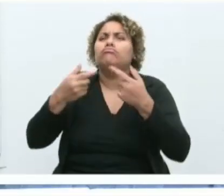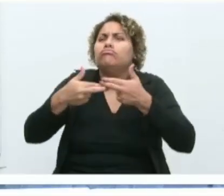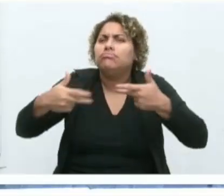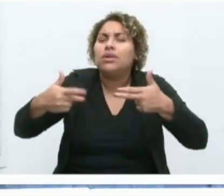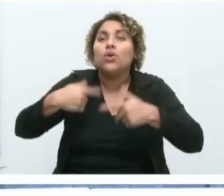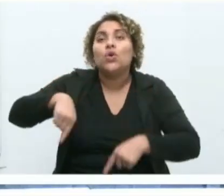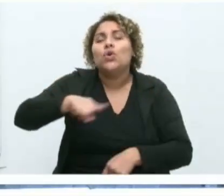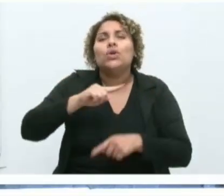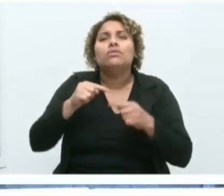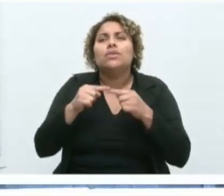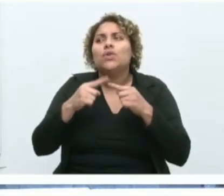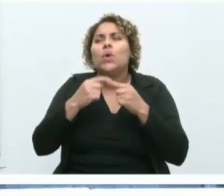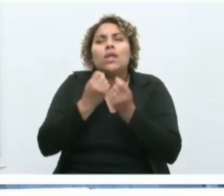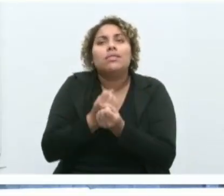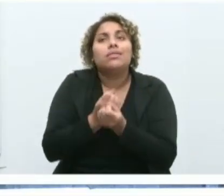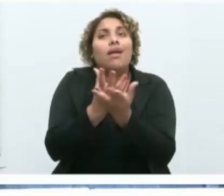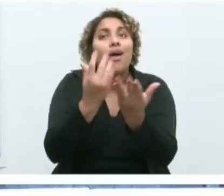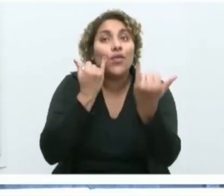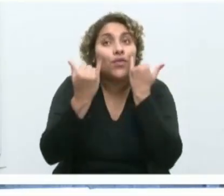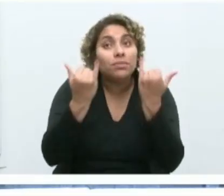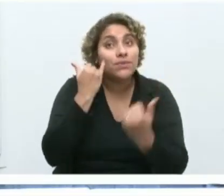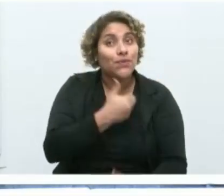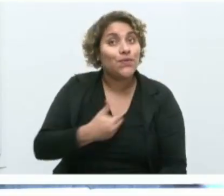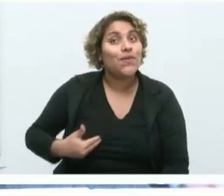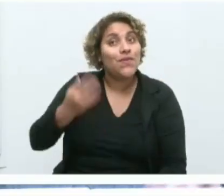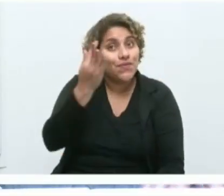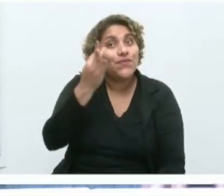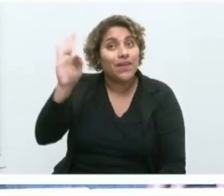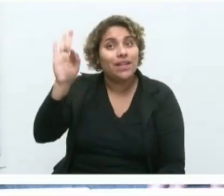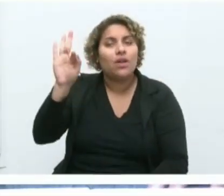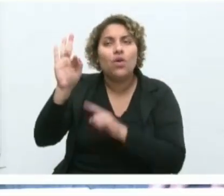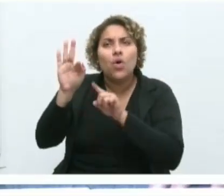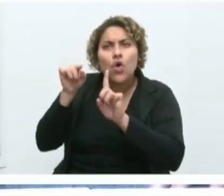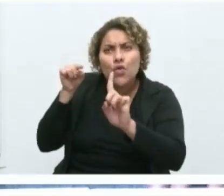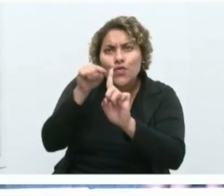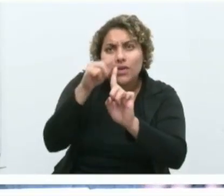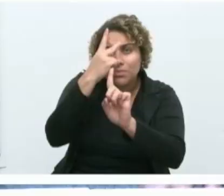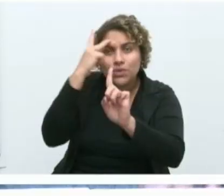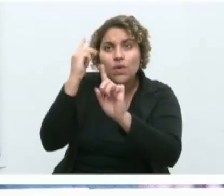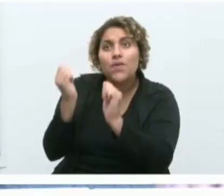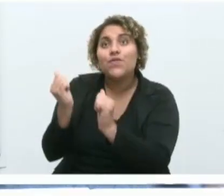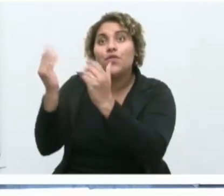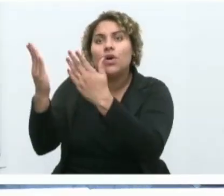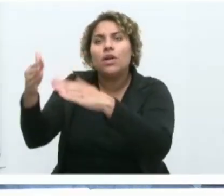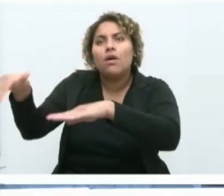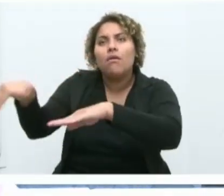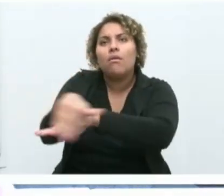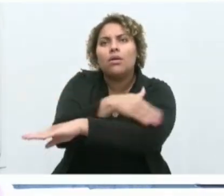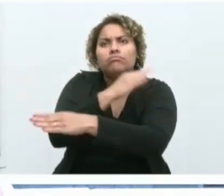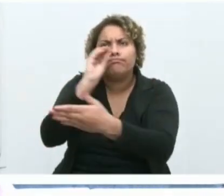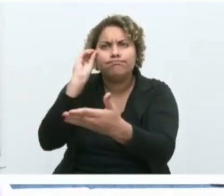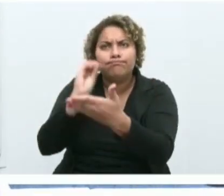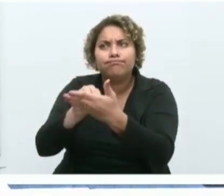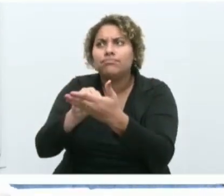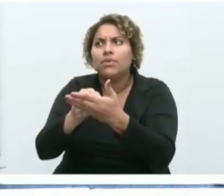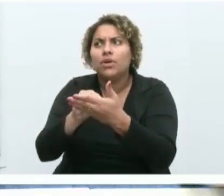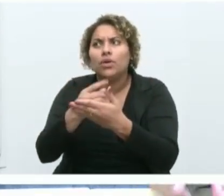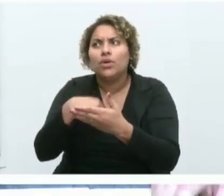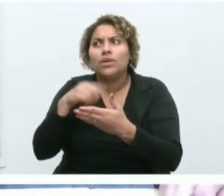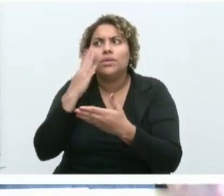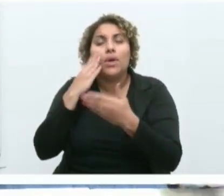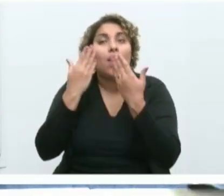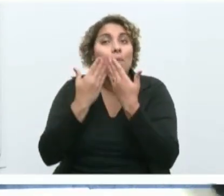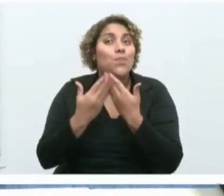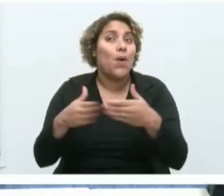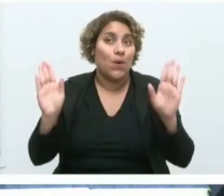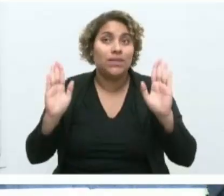consegue levar a informação para o governo federal e você, né, quando a pessoa vem de fora, tem o endereço dela e você, como a gente aqui é porta